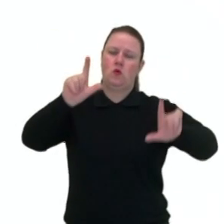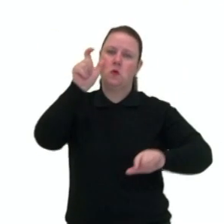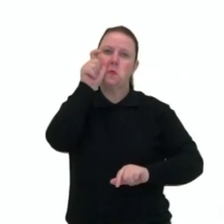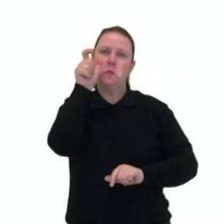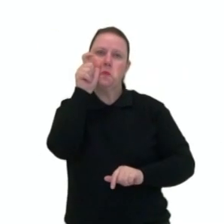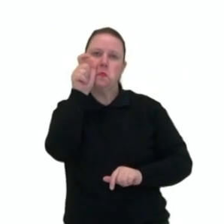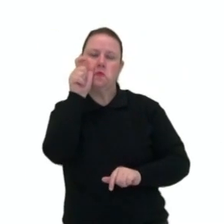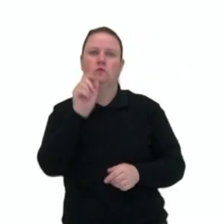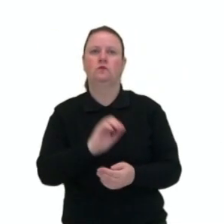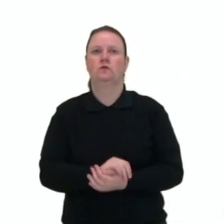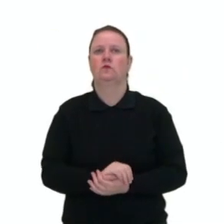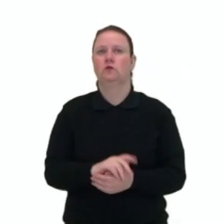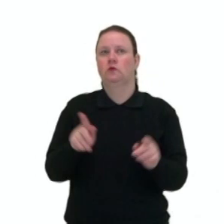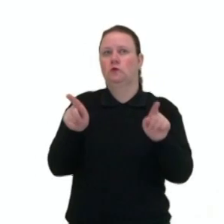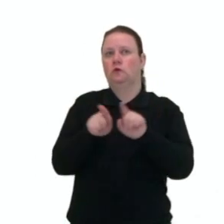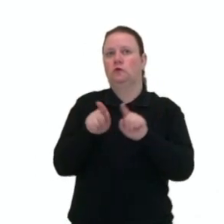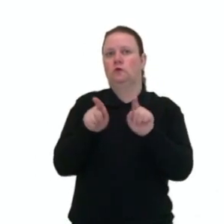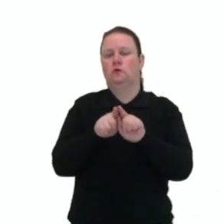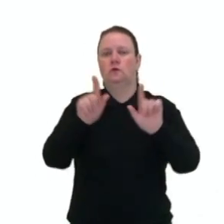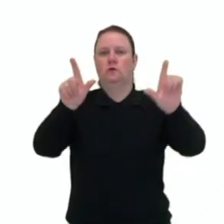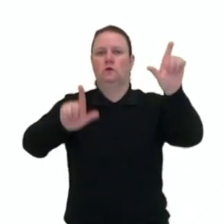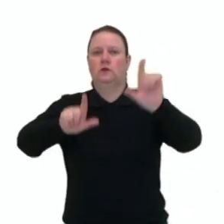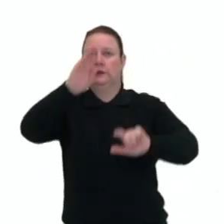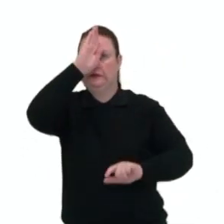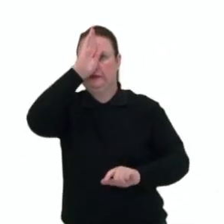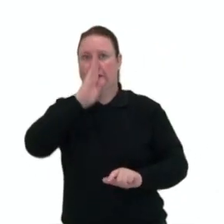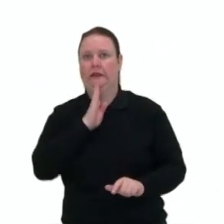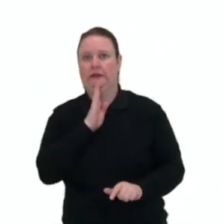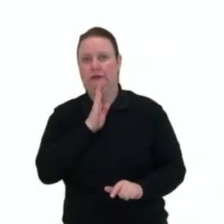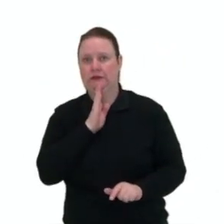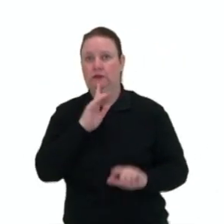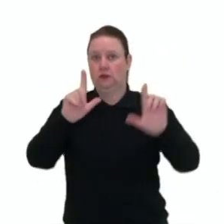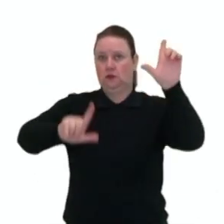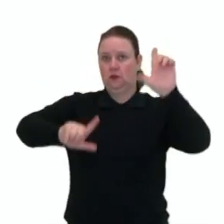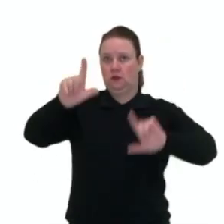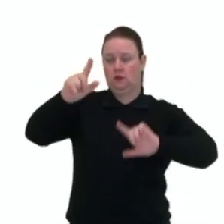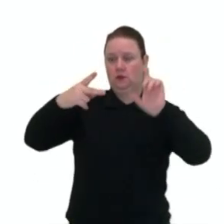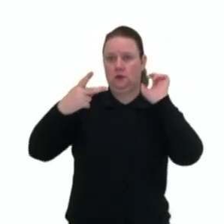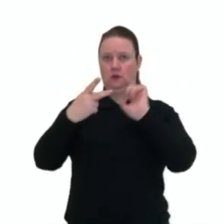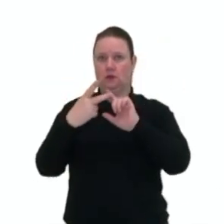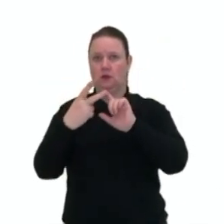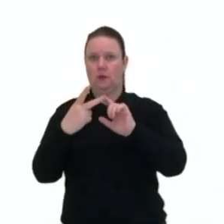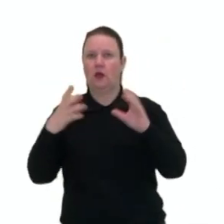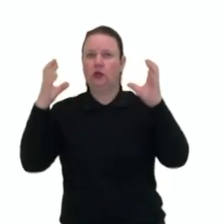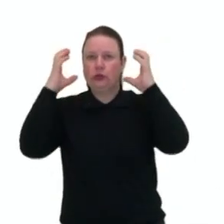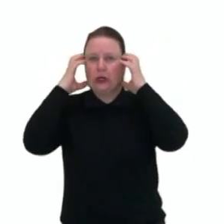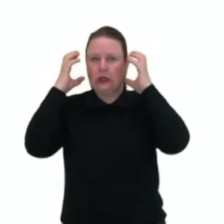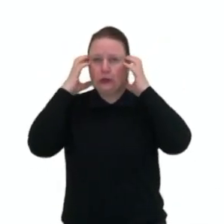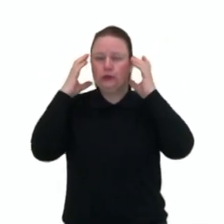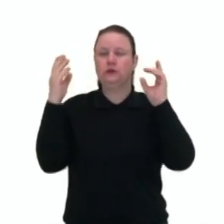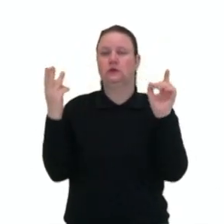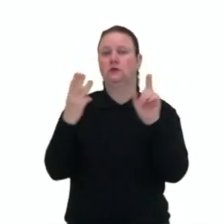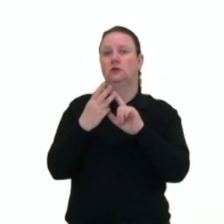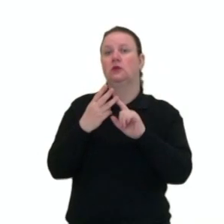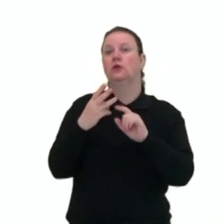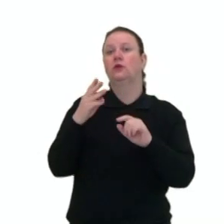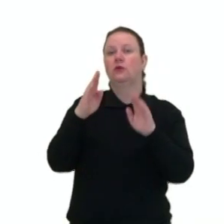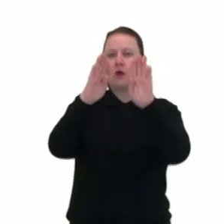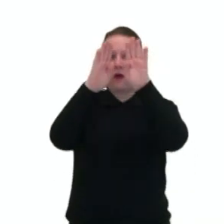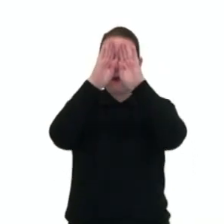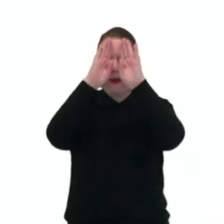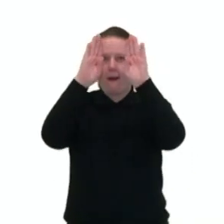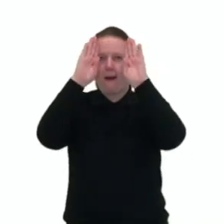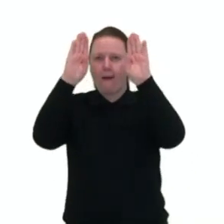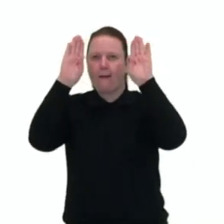1989, começaram os programas eleitorais gratuitos na televisão e no rádio. O Fernando Collor de Mello,